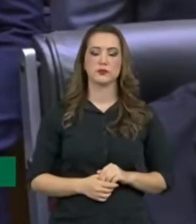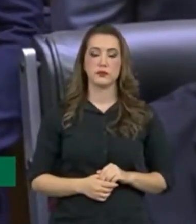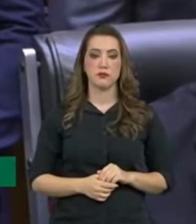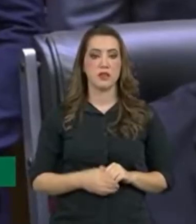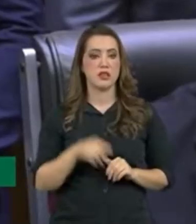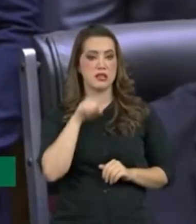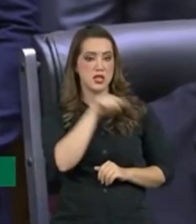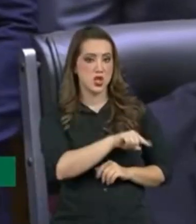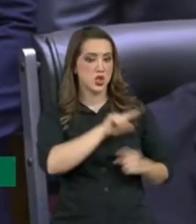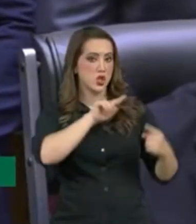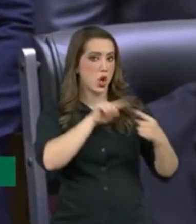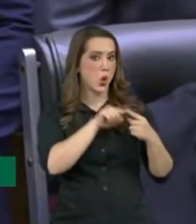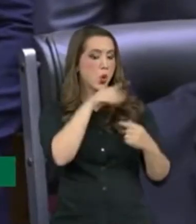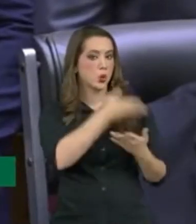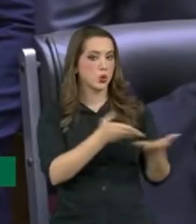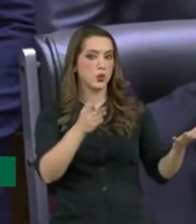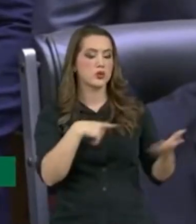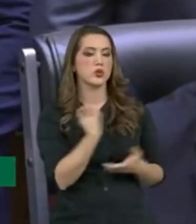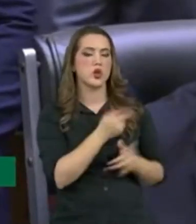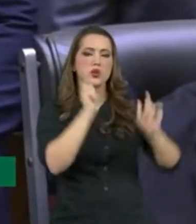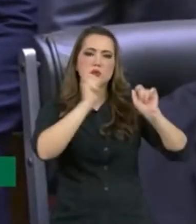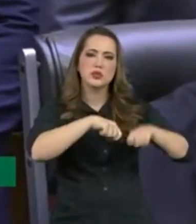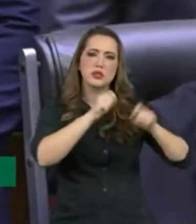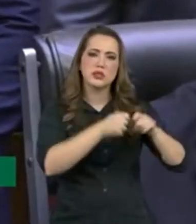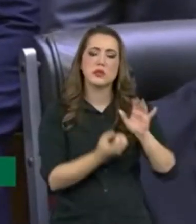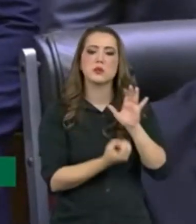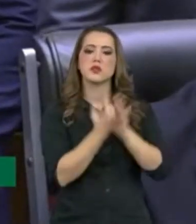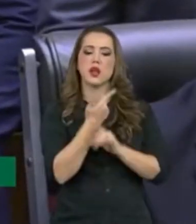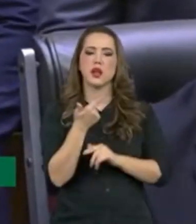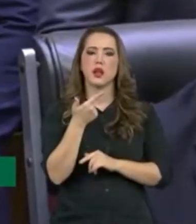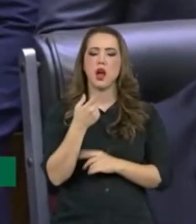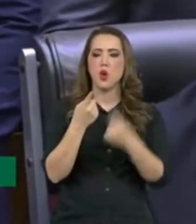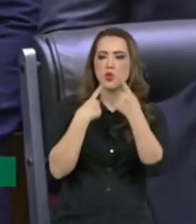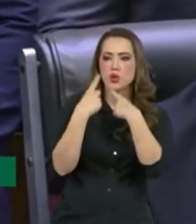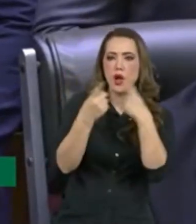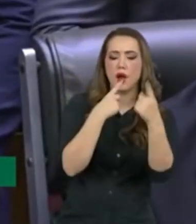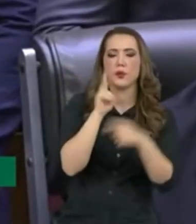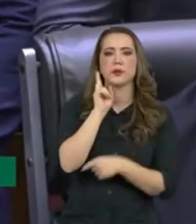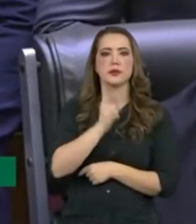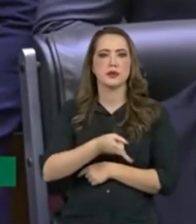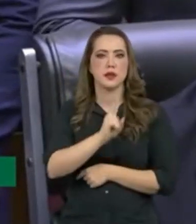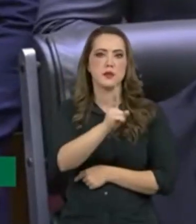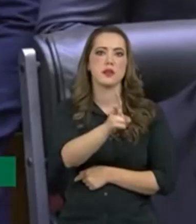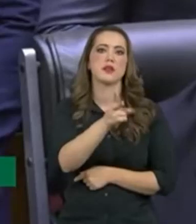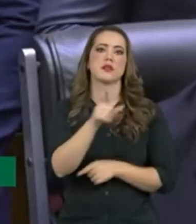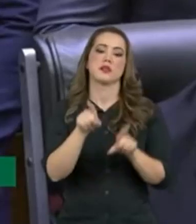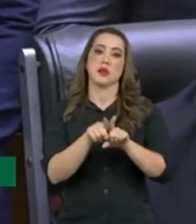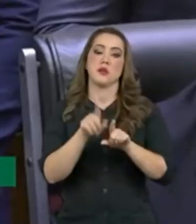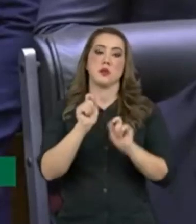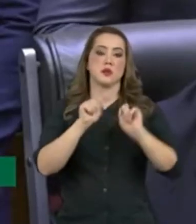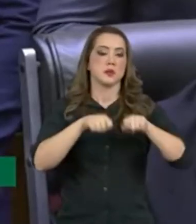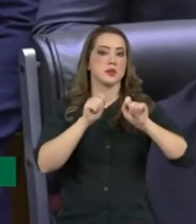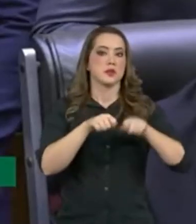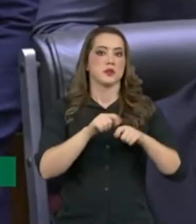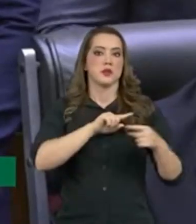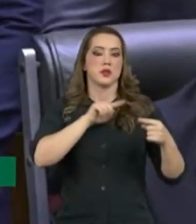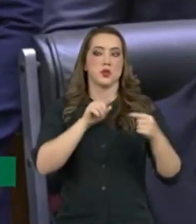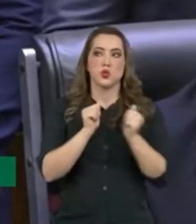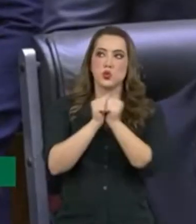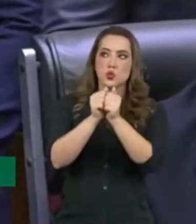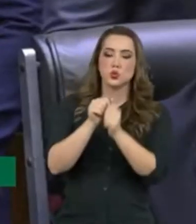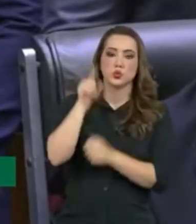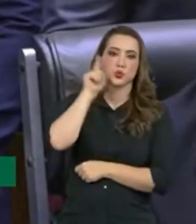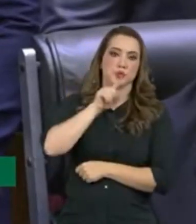Sobre esta base, poderemos reconstruir o diálogo ativo e altivo com os Estados